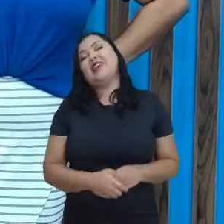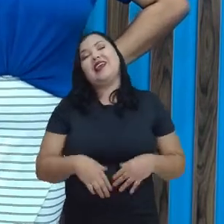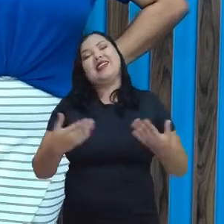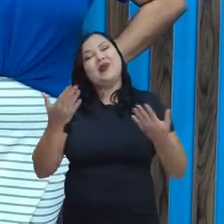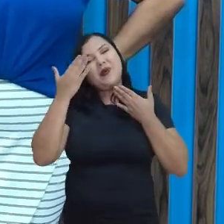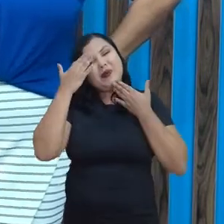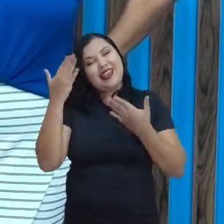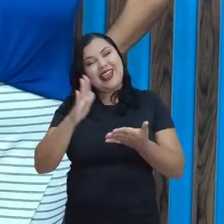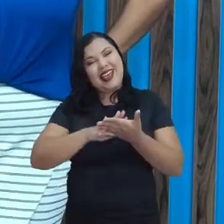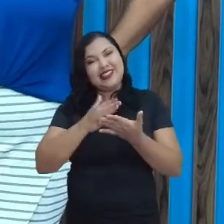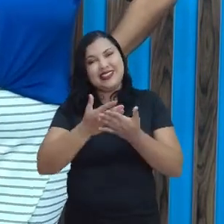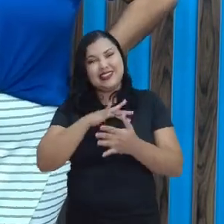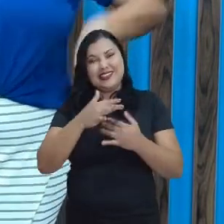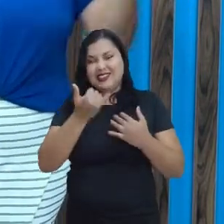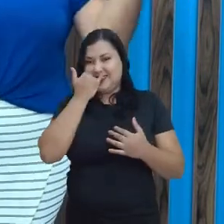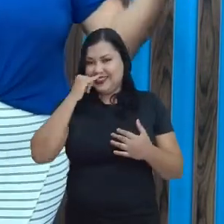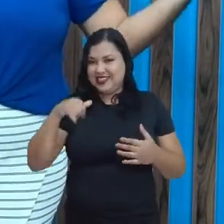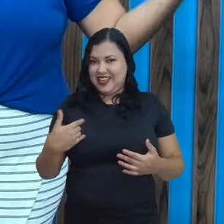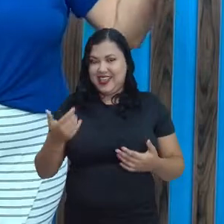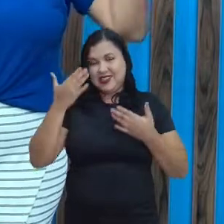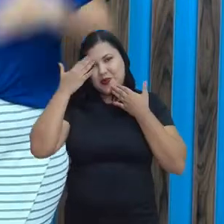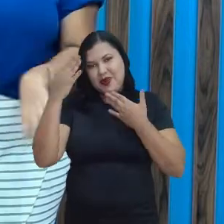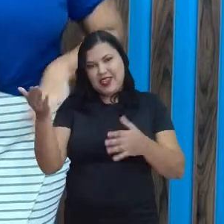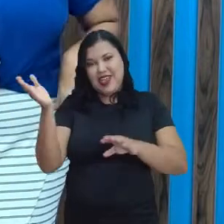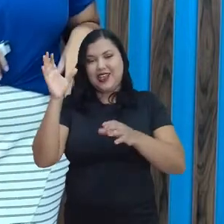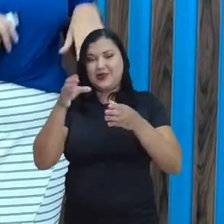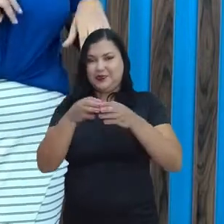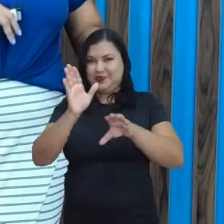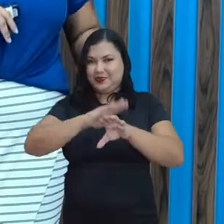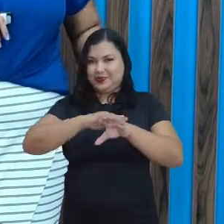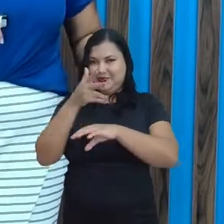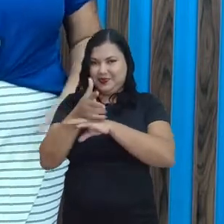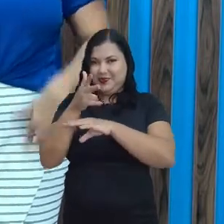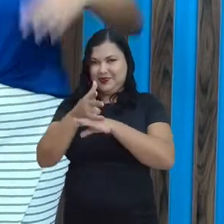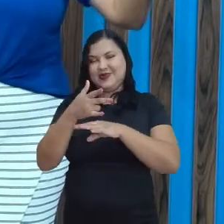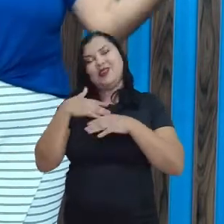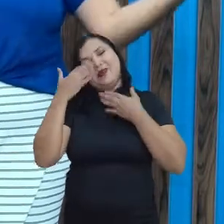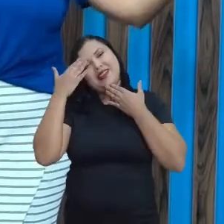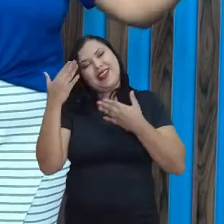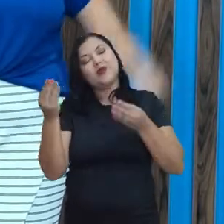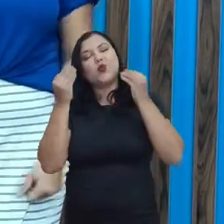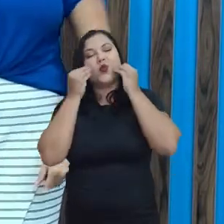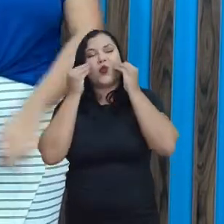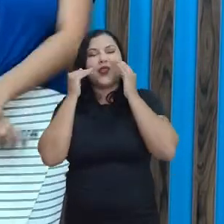Obrigada, Jéssica. Obrigada, professora Adriana e a produção que permite que essas aulas cheguem até vocês.